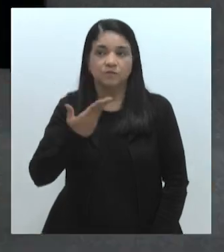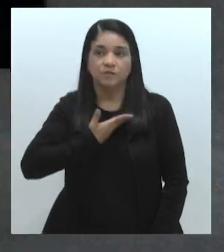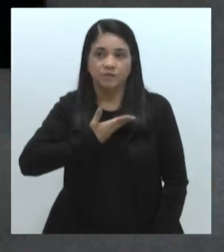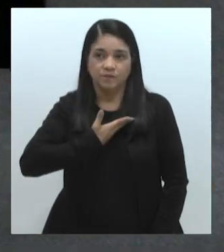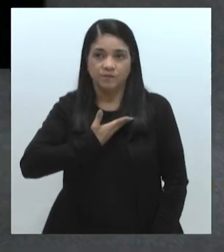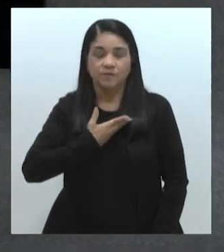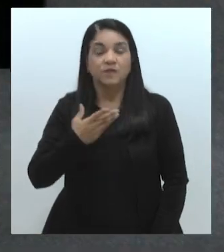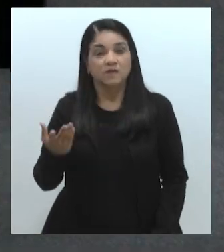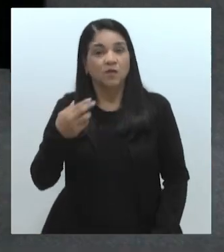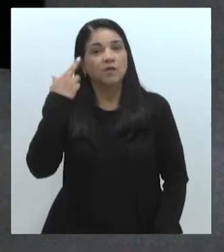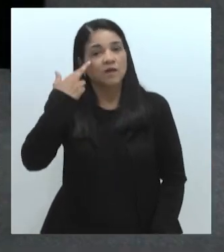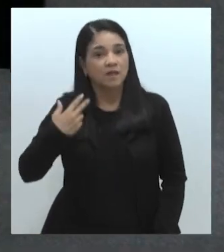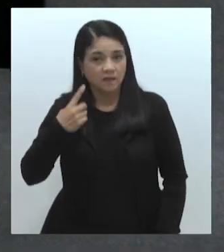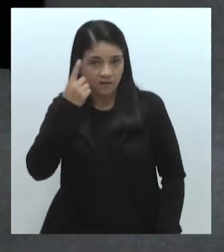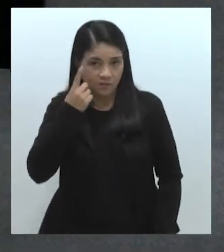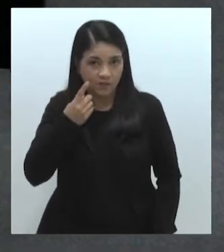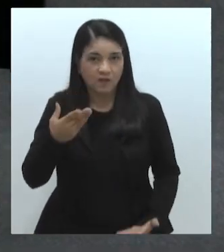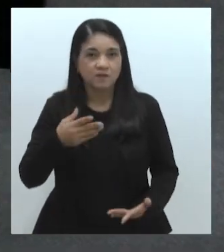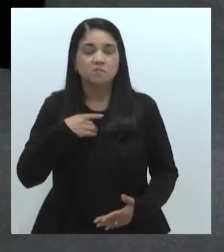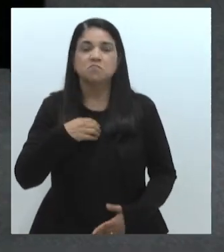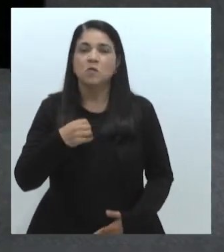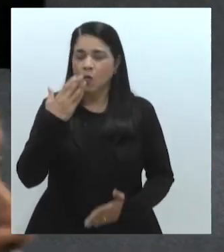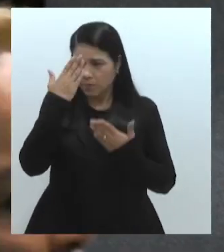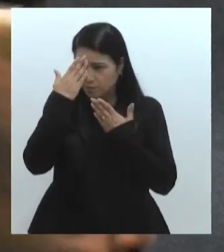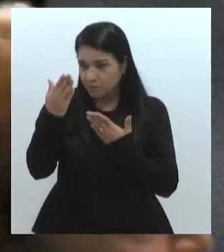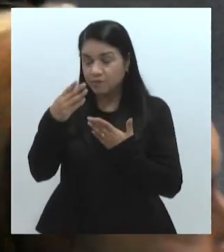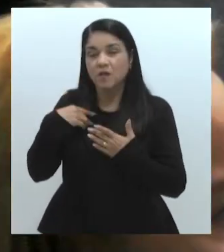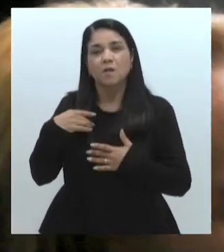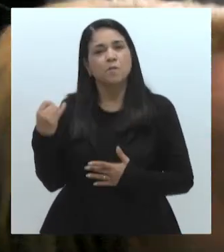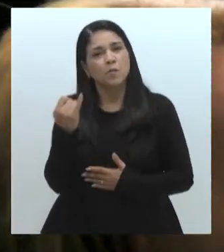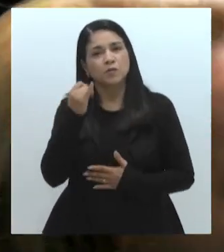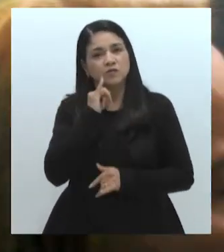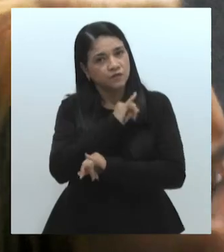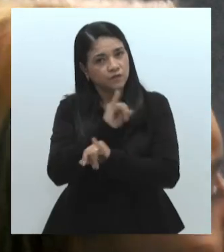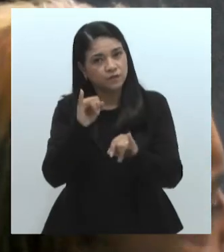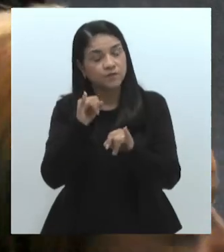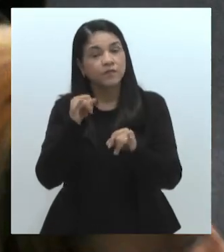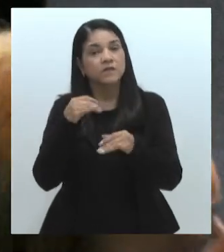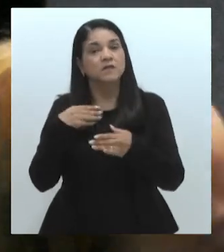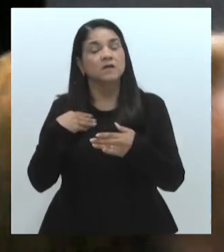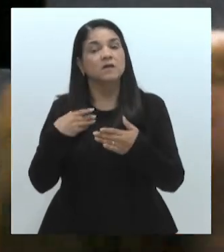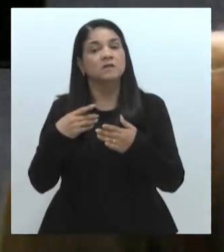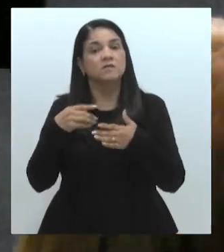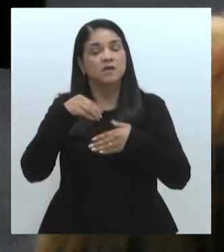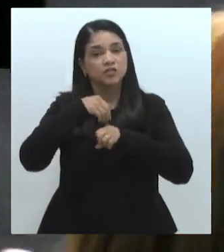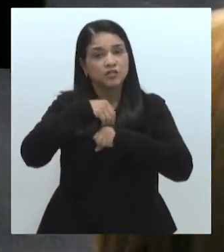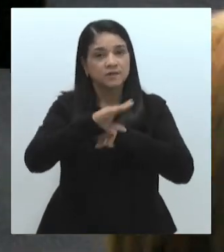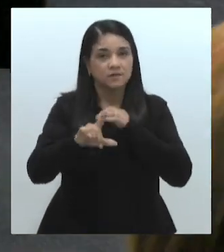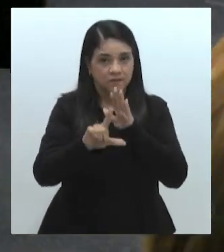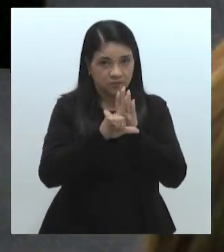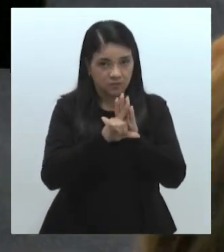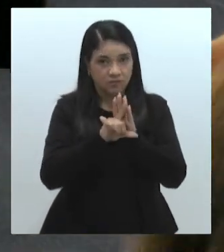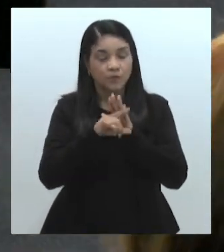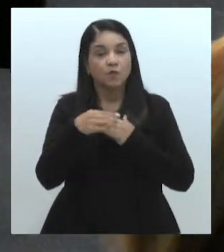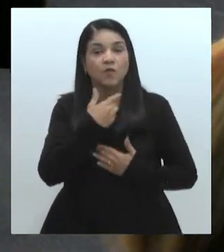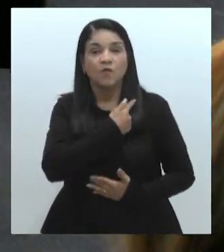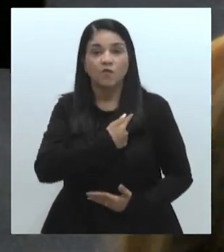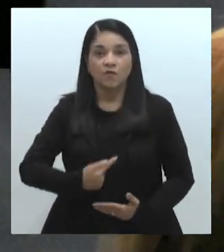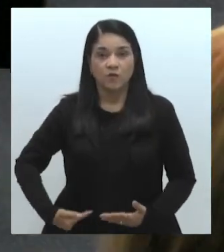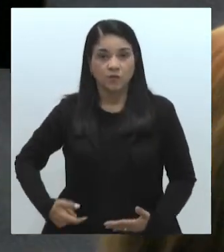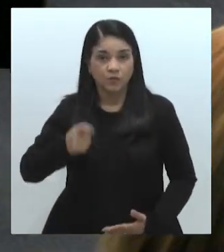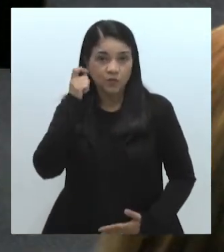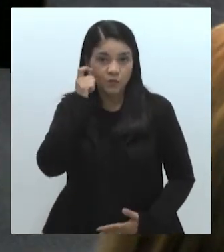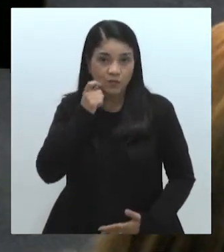senhor presidente. Importante dizer, senhor presidente, que entramos nessa casa com indicação legislativa para que o governador do